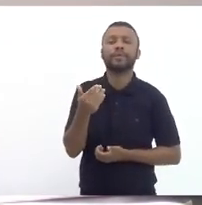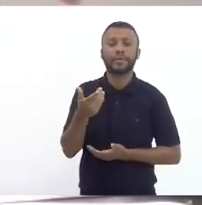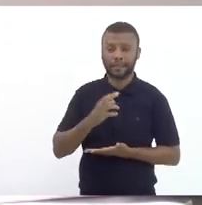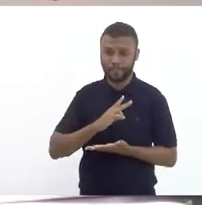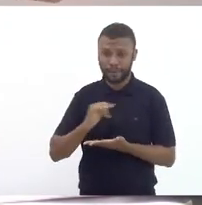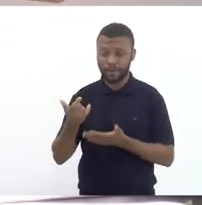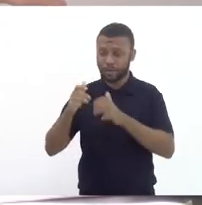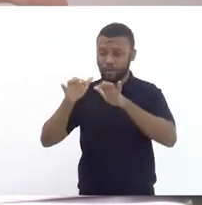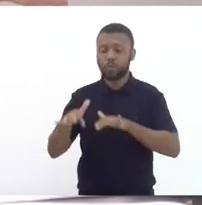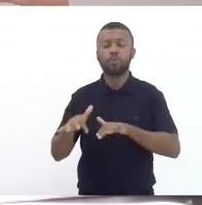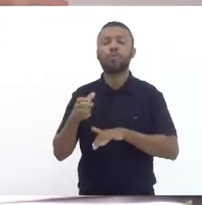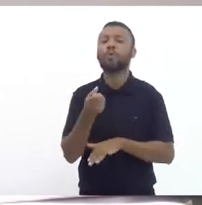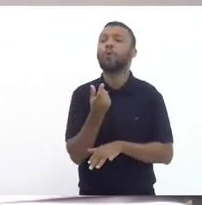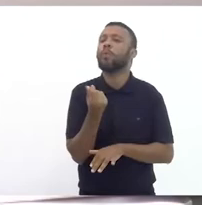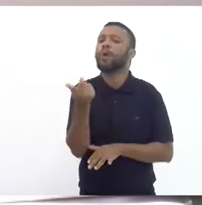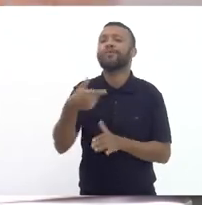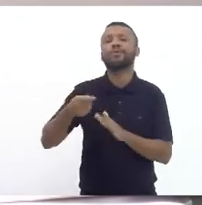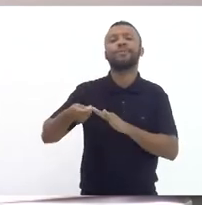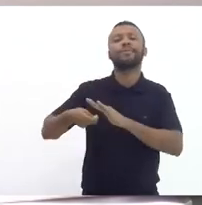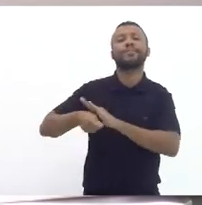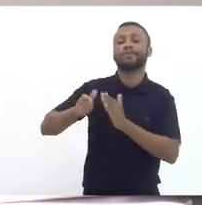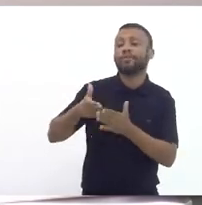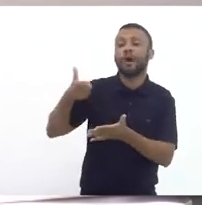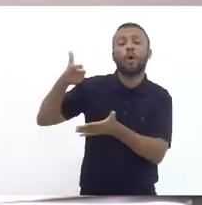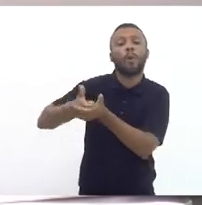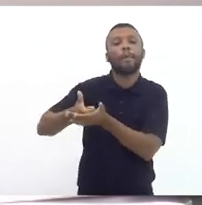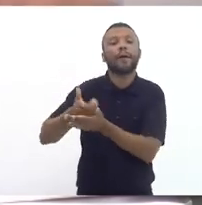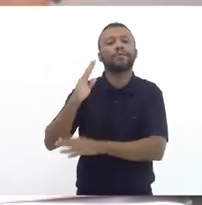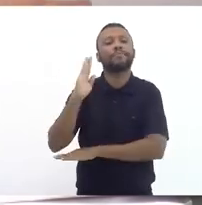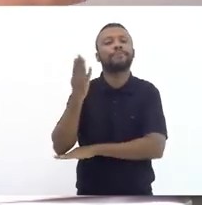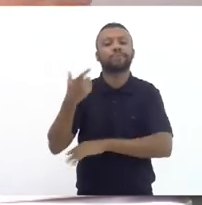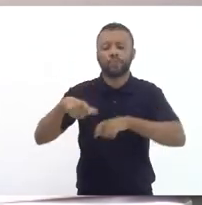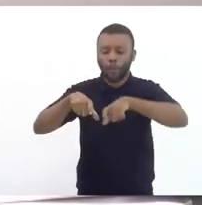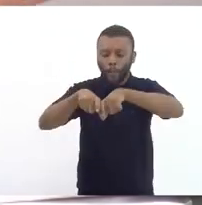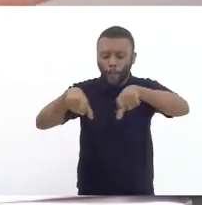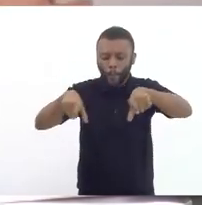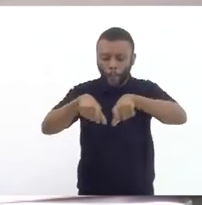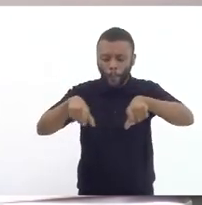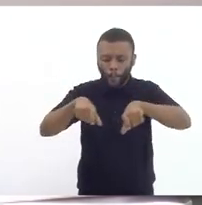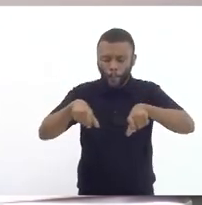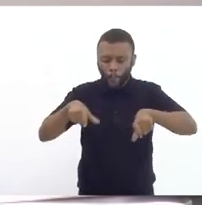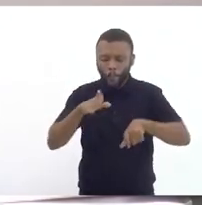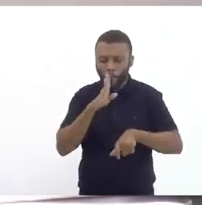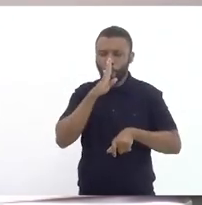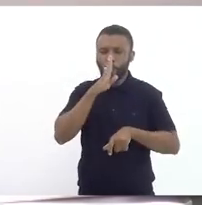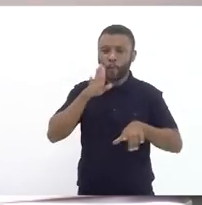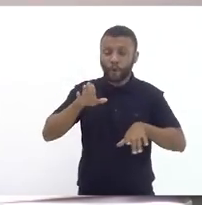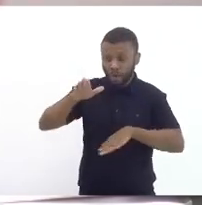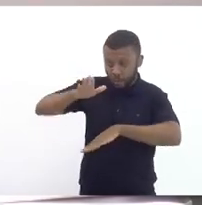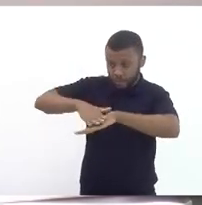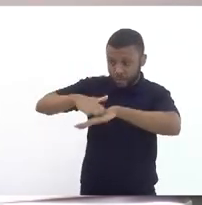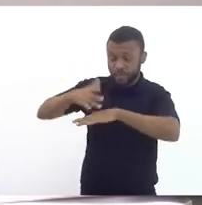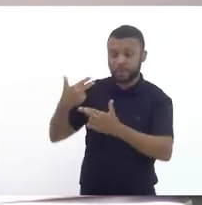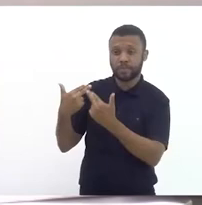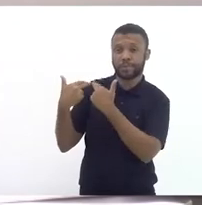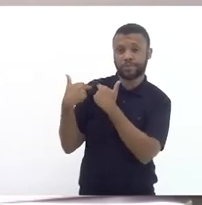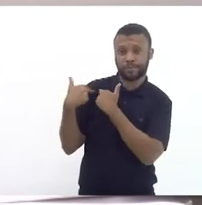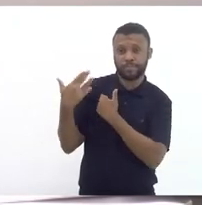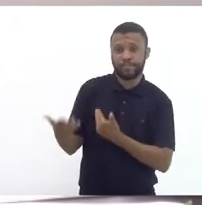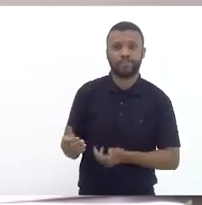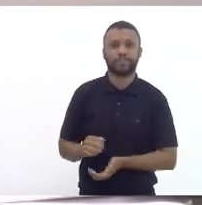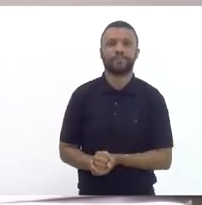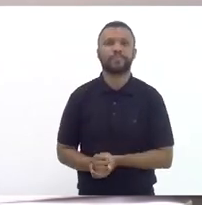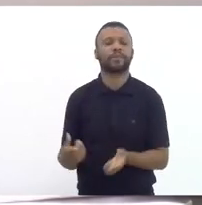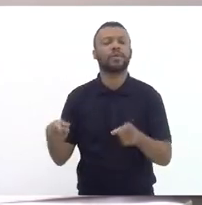em dormente. Quanto foi, nas subestações, quanto foi investido. Isso é da sua responsabilidade. Da mesma forma, por